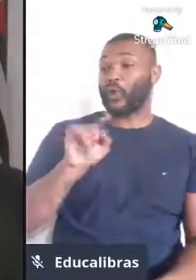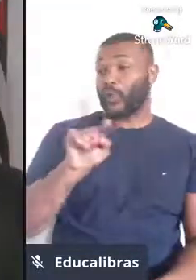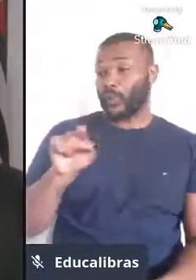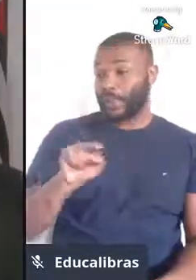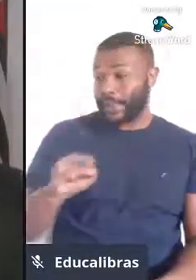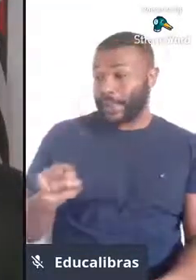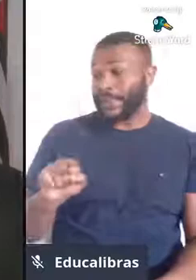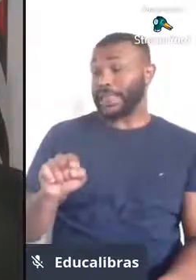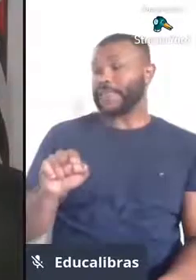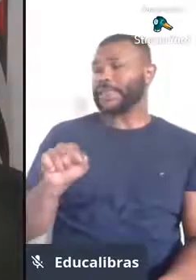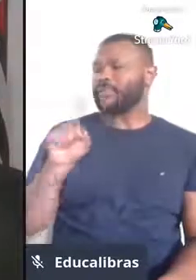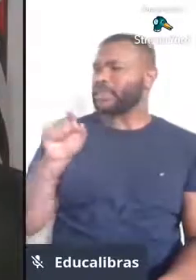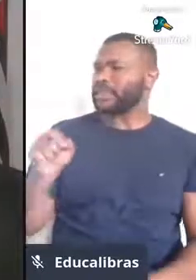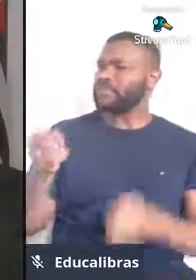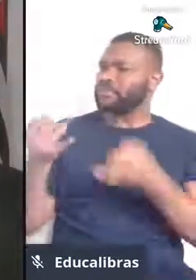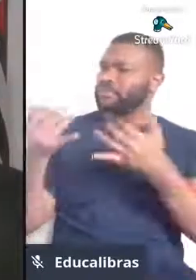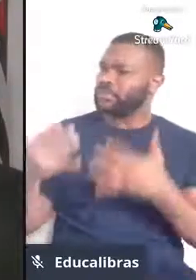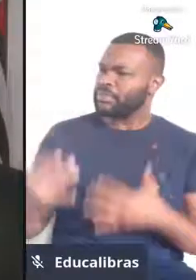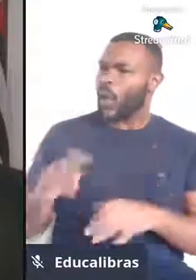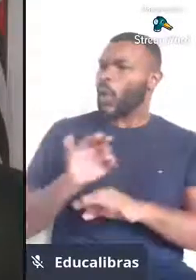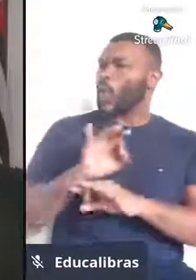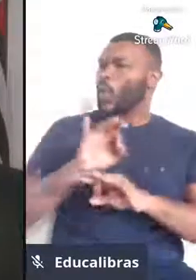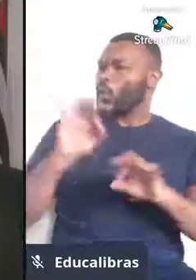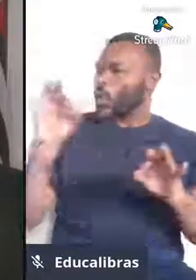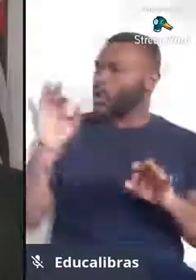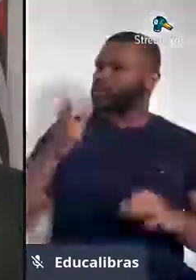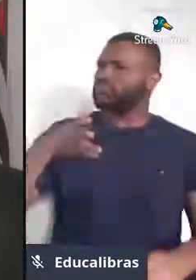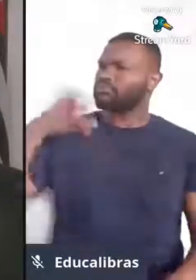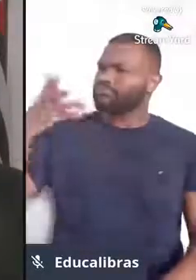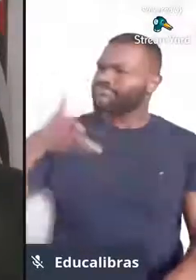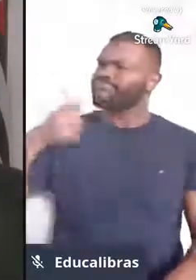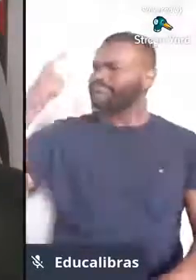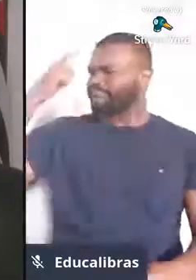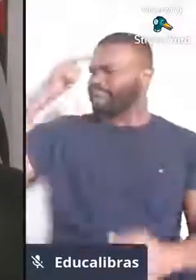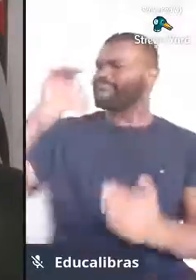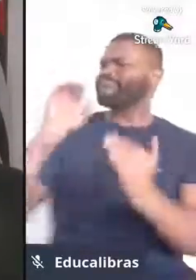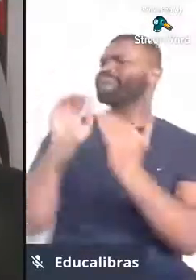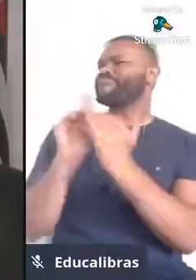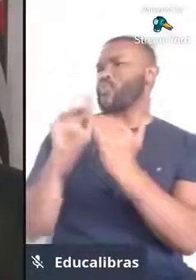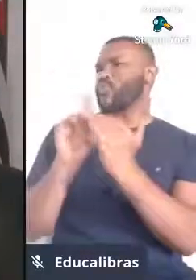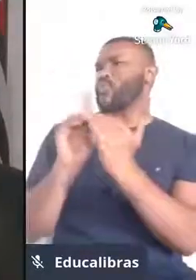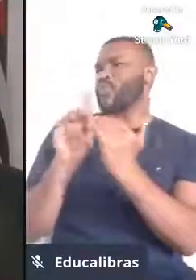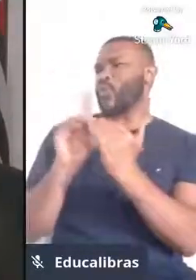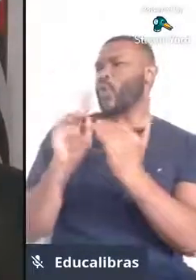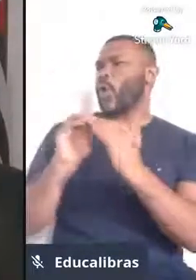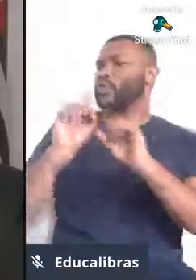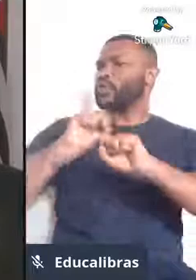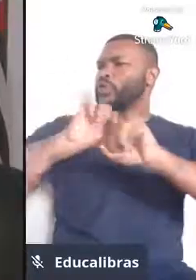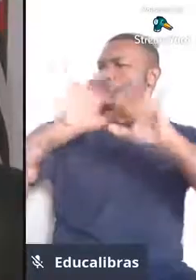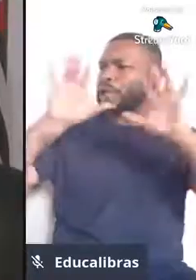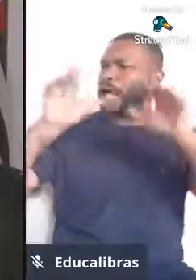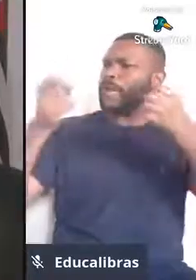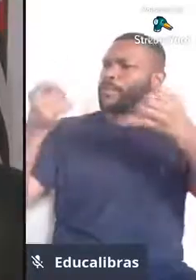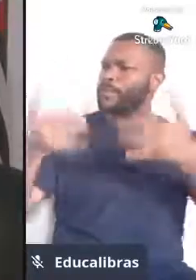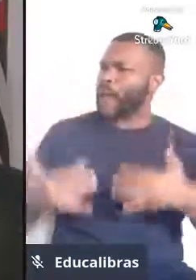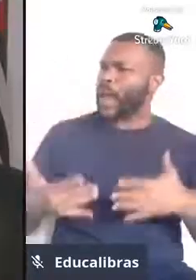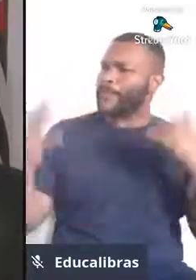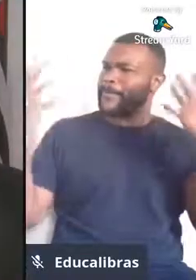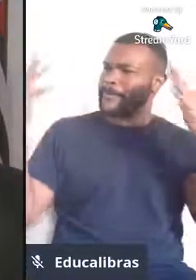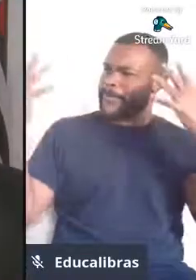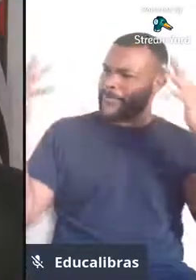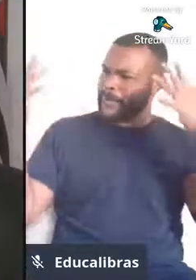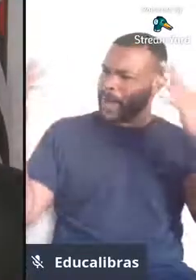achei suas considerações super sensatas, né, claras. Parabéns aí